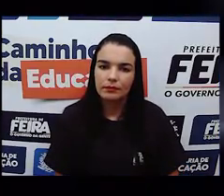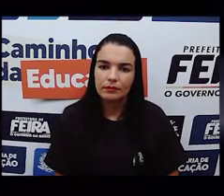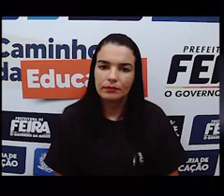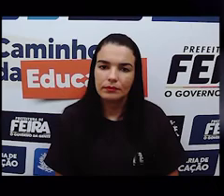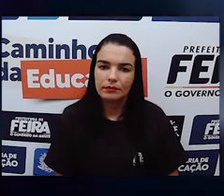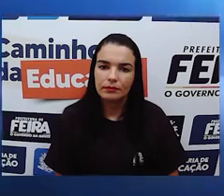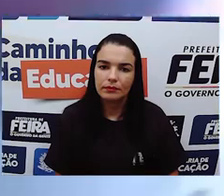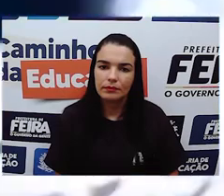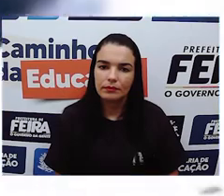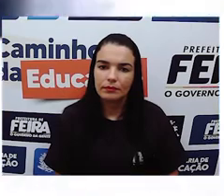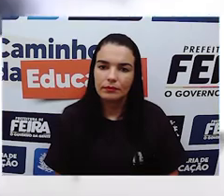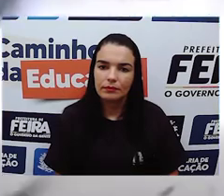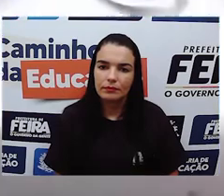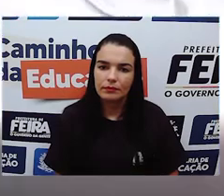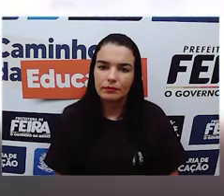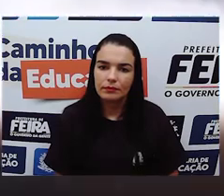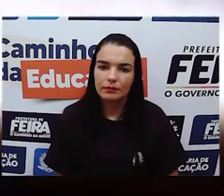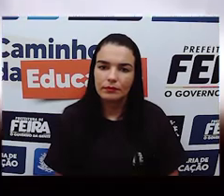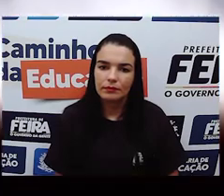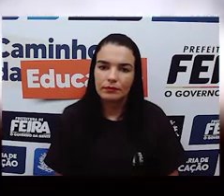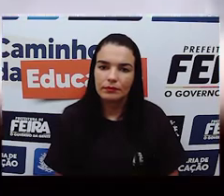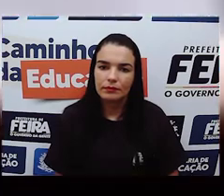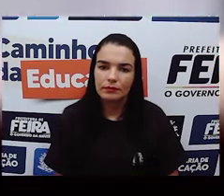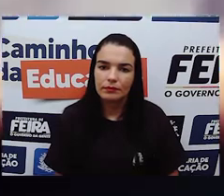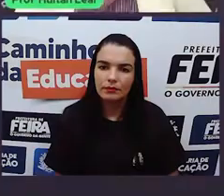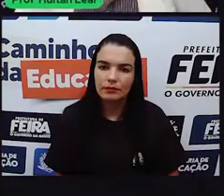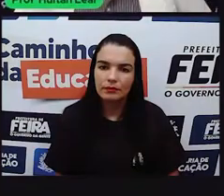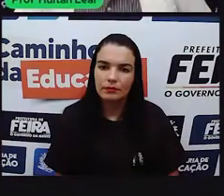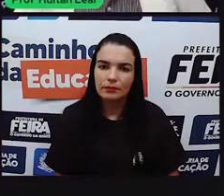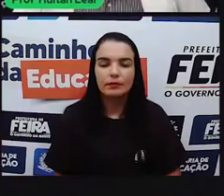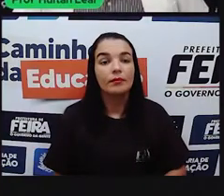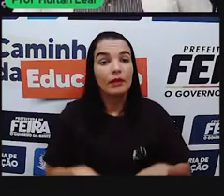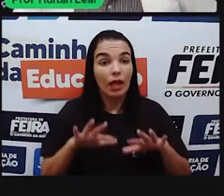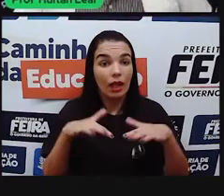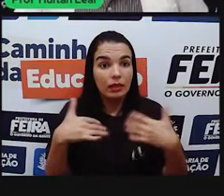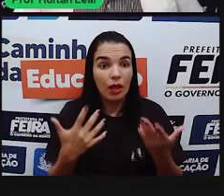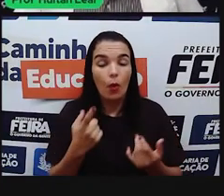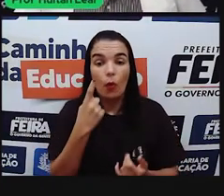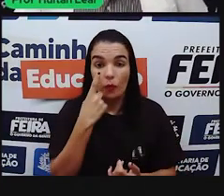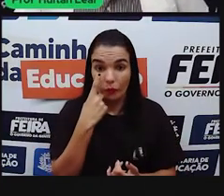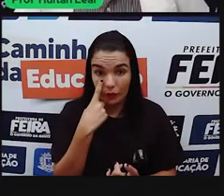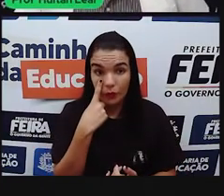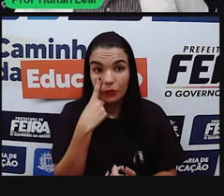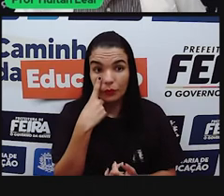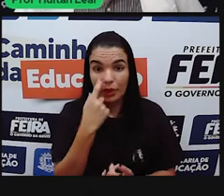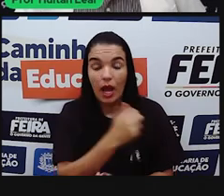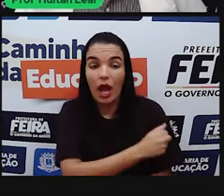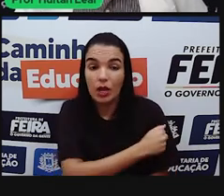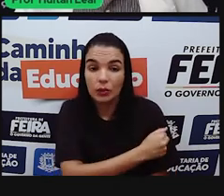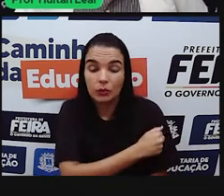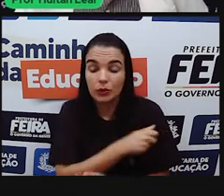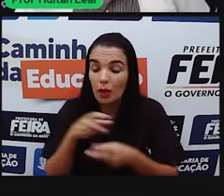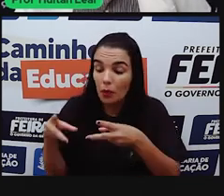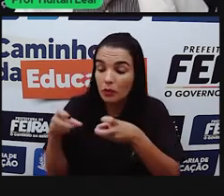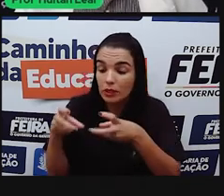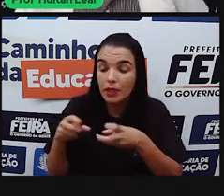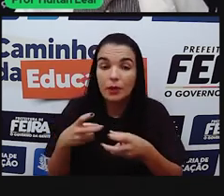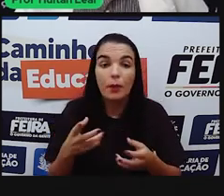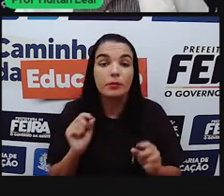que pena que a gente está. Então, gente, conseguiram perceber